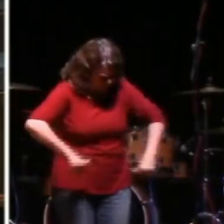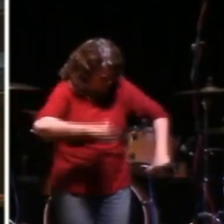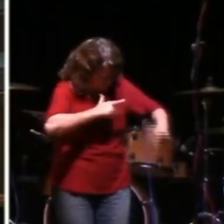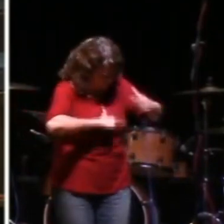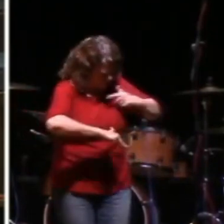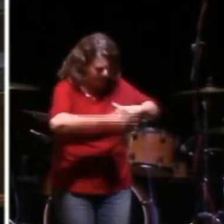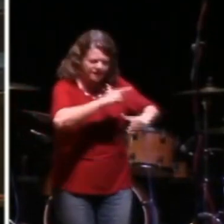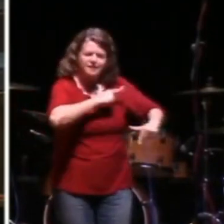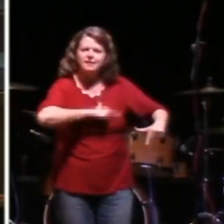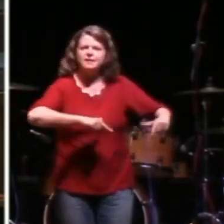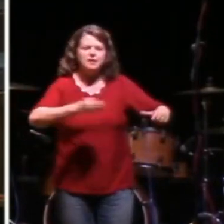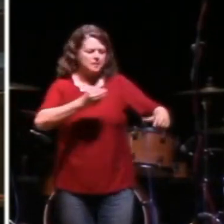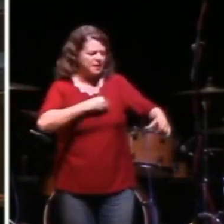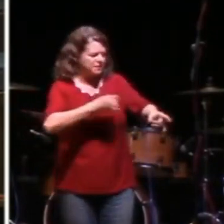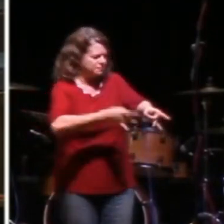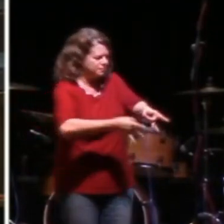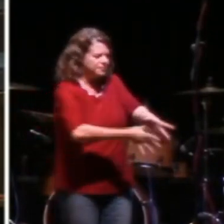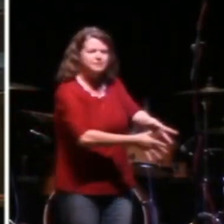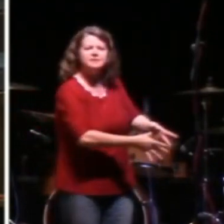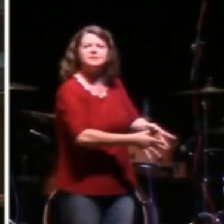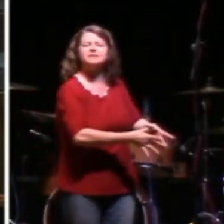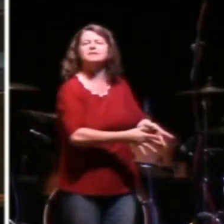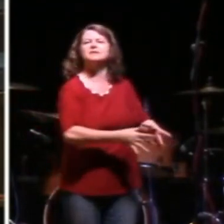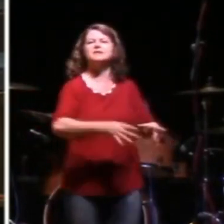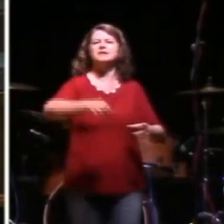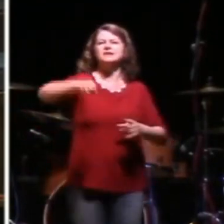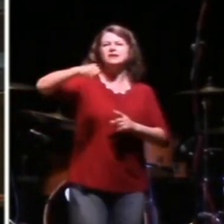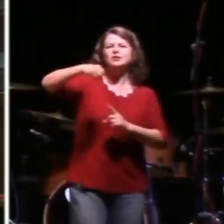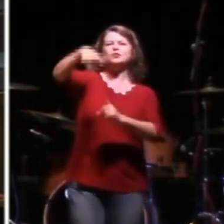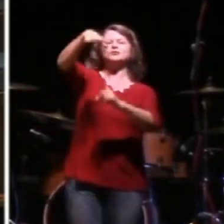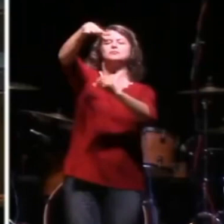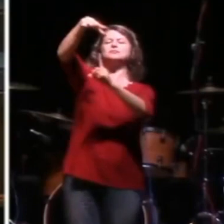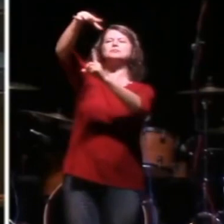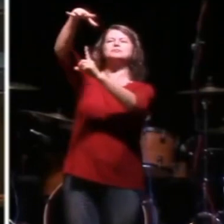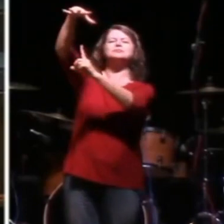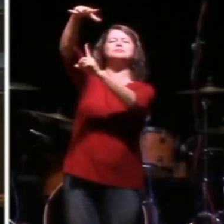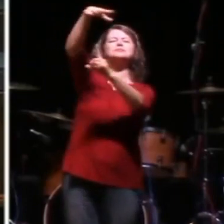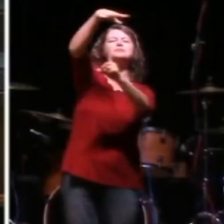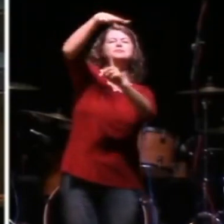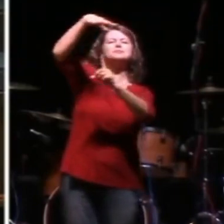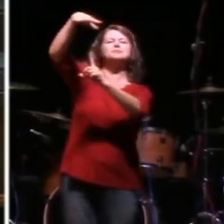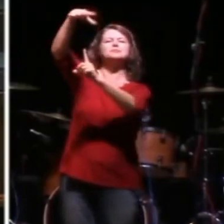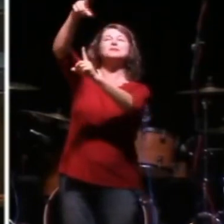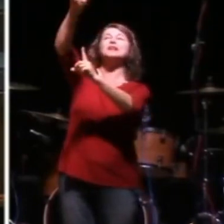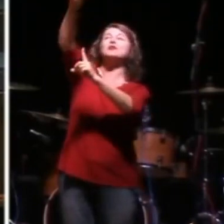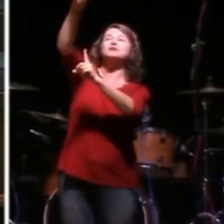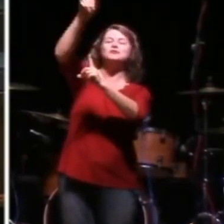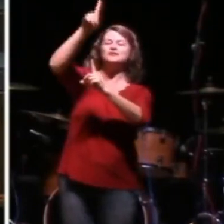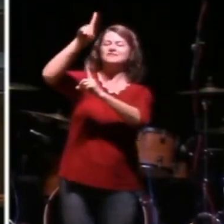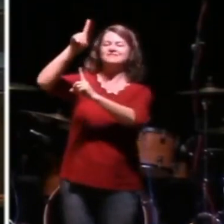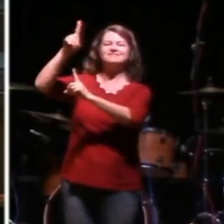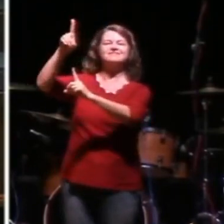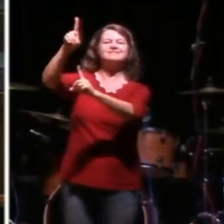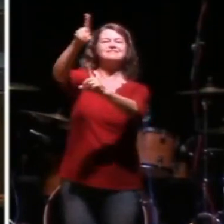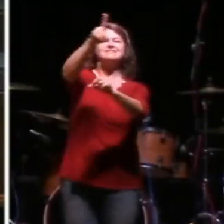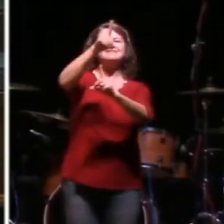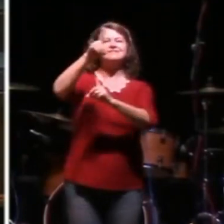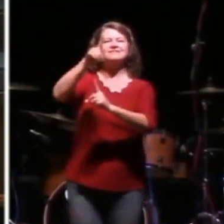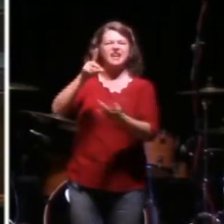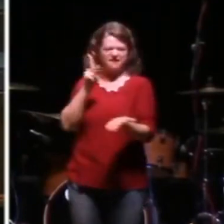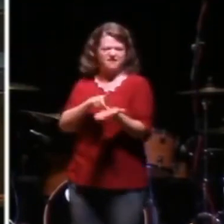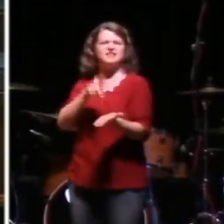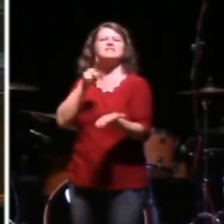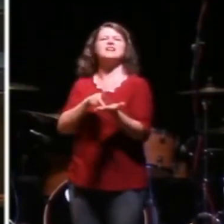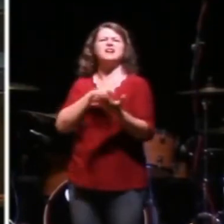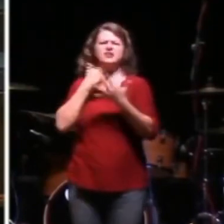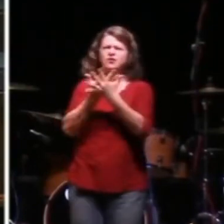pecado gente andar na luz andar na verdade é não ter trevas na sua vida não tem esconderijos a dona luz é